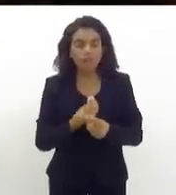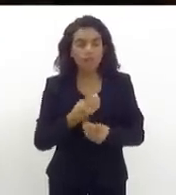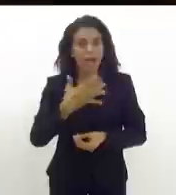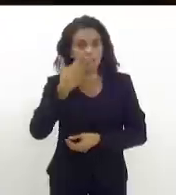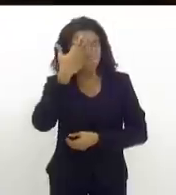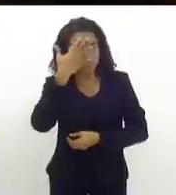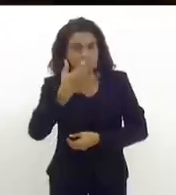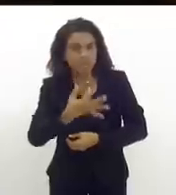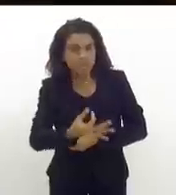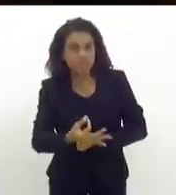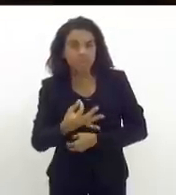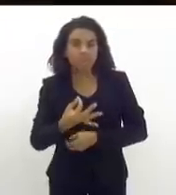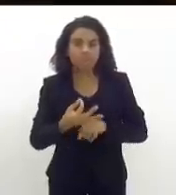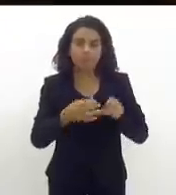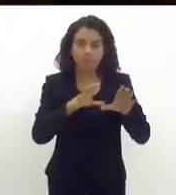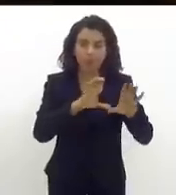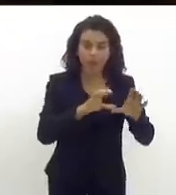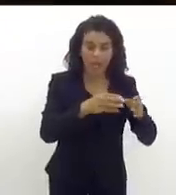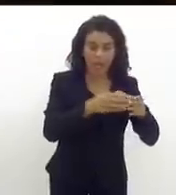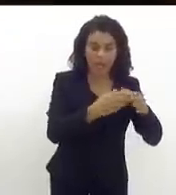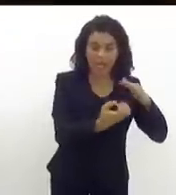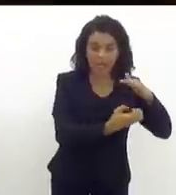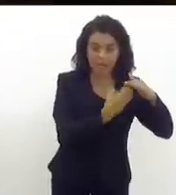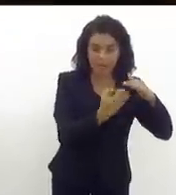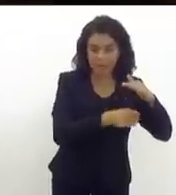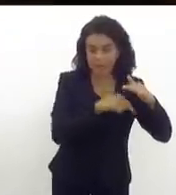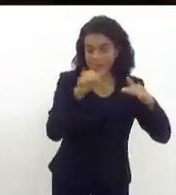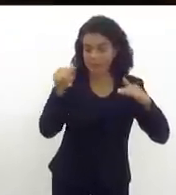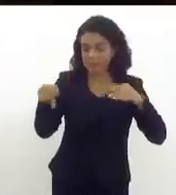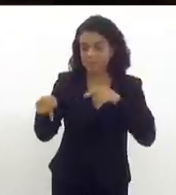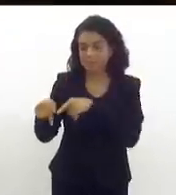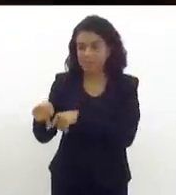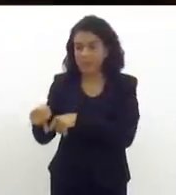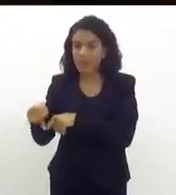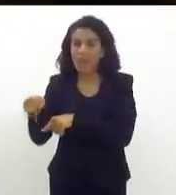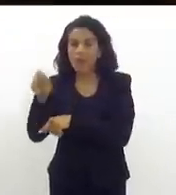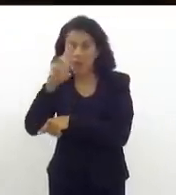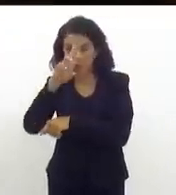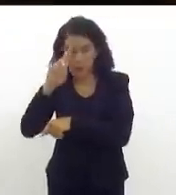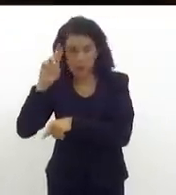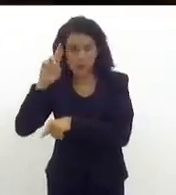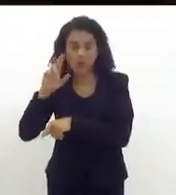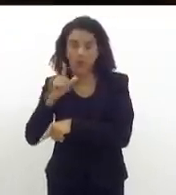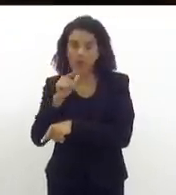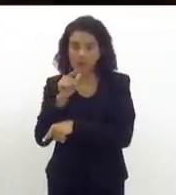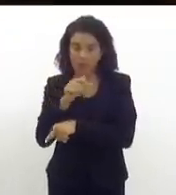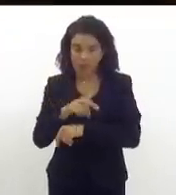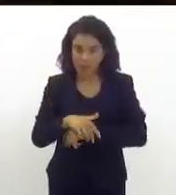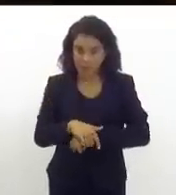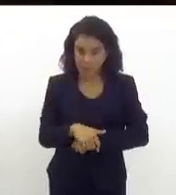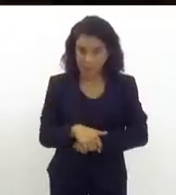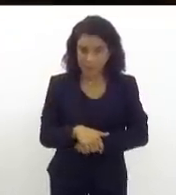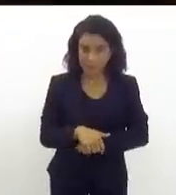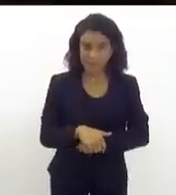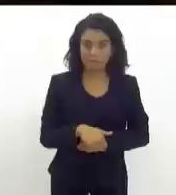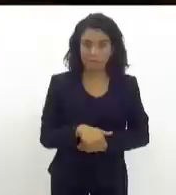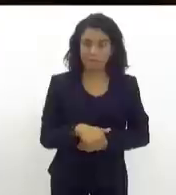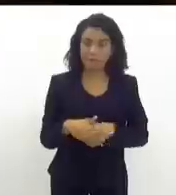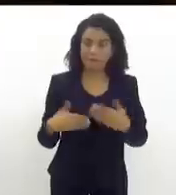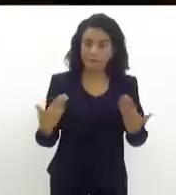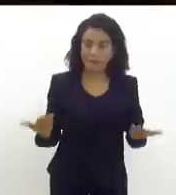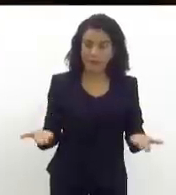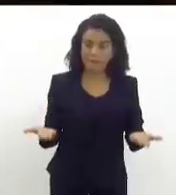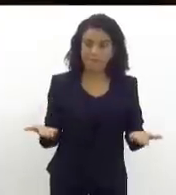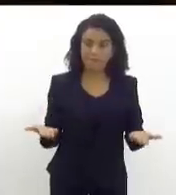entendimento entre concessionária e usuário da água assim